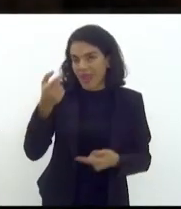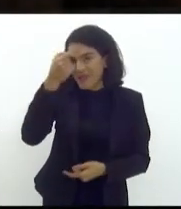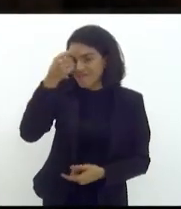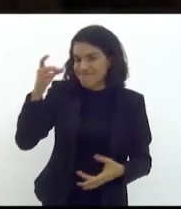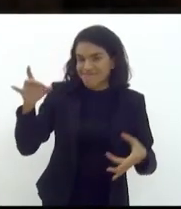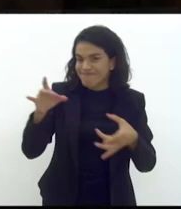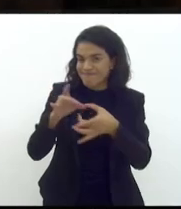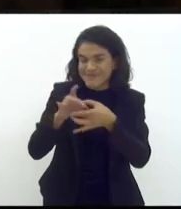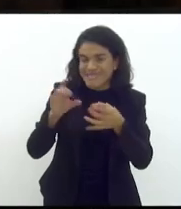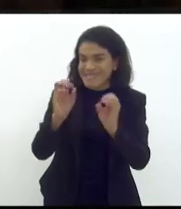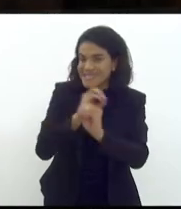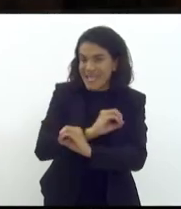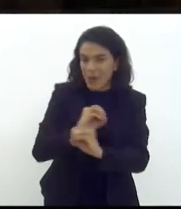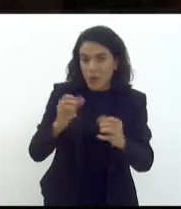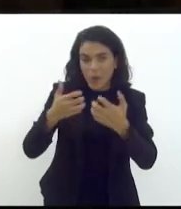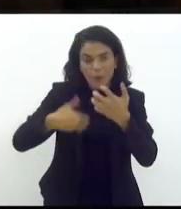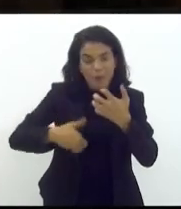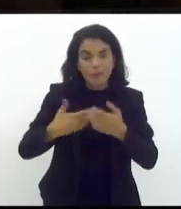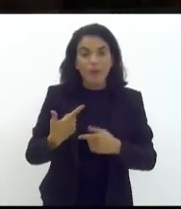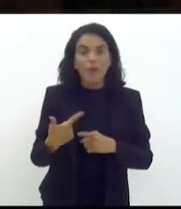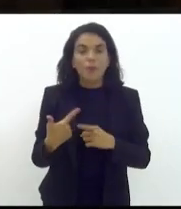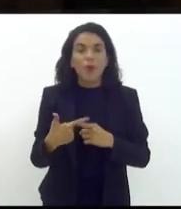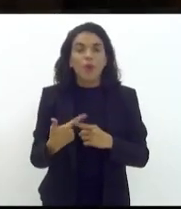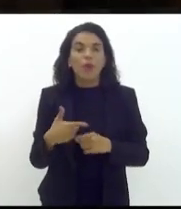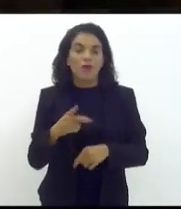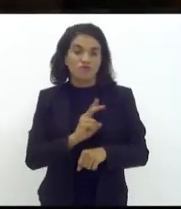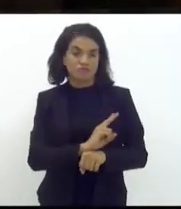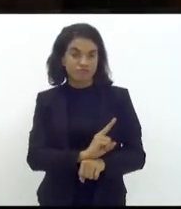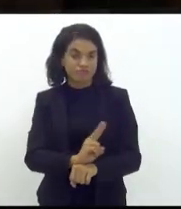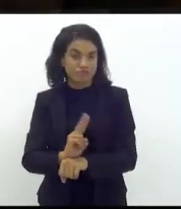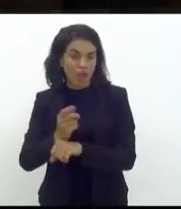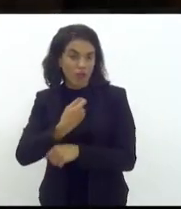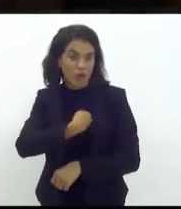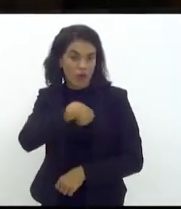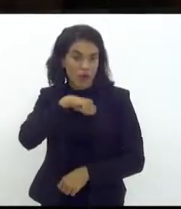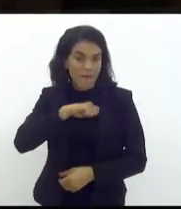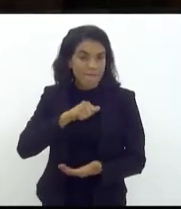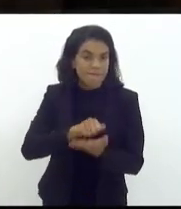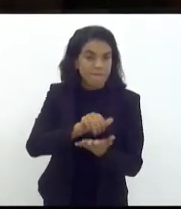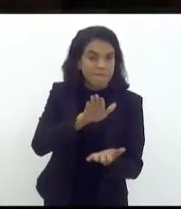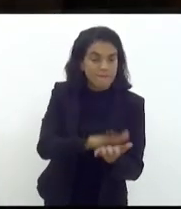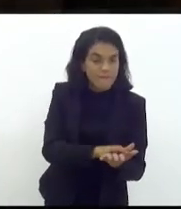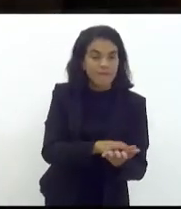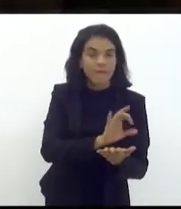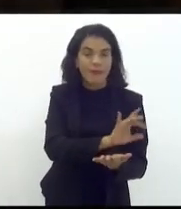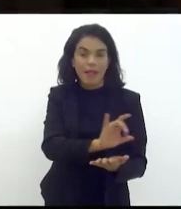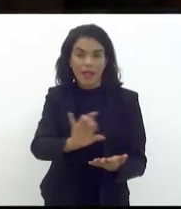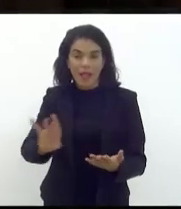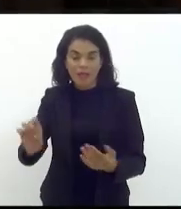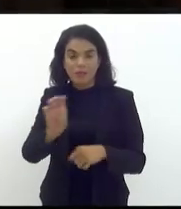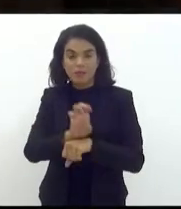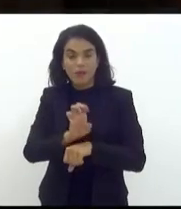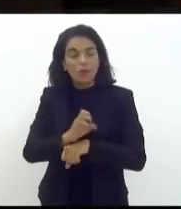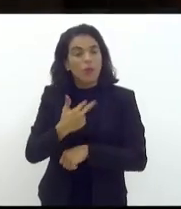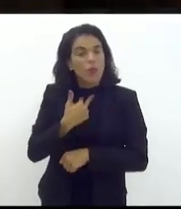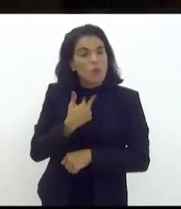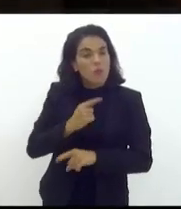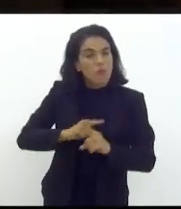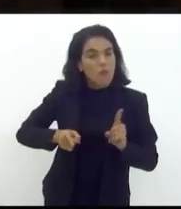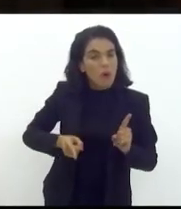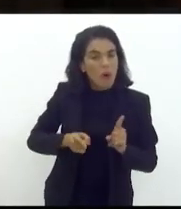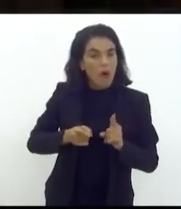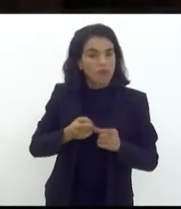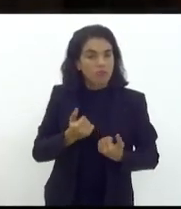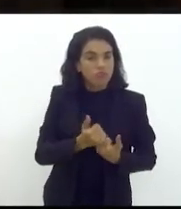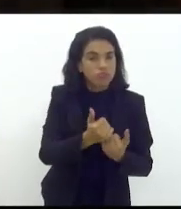sentido porque os auditores fiscais de cada estado não podem colaborar